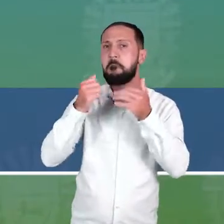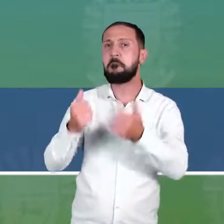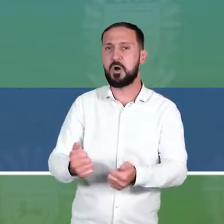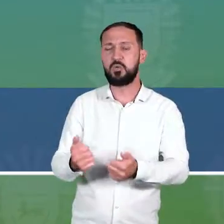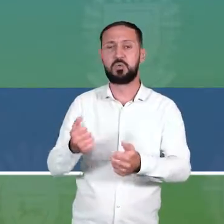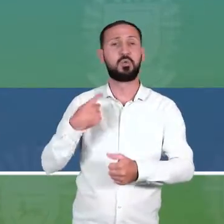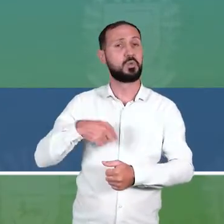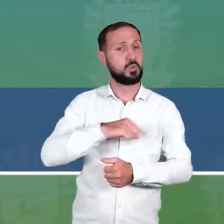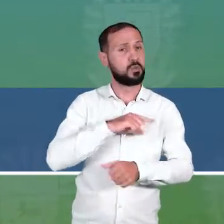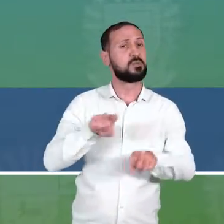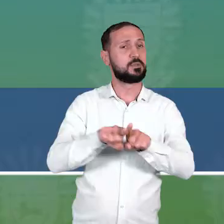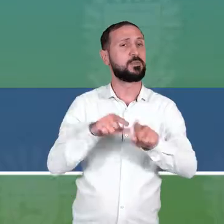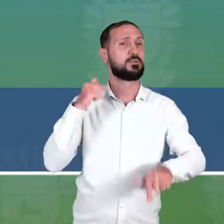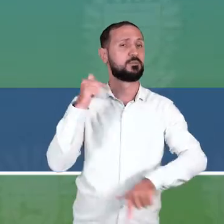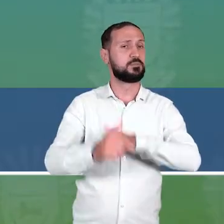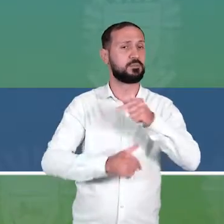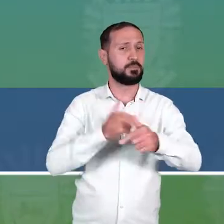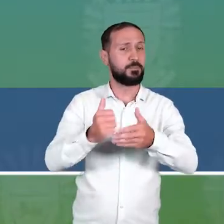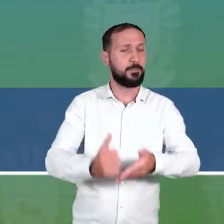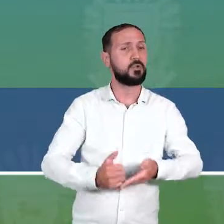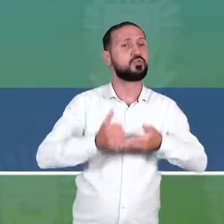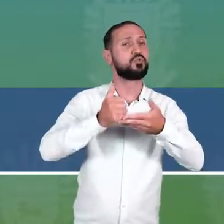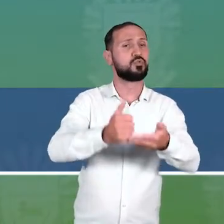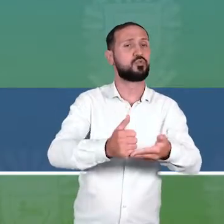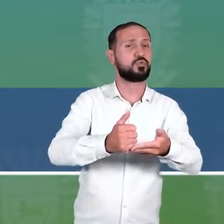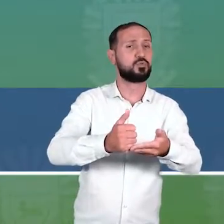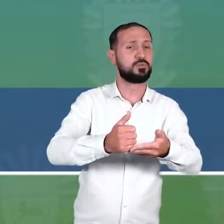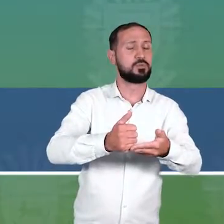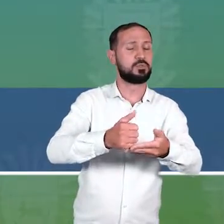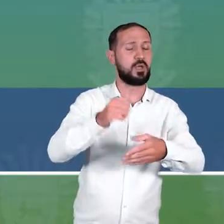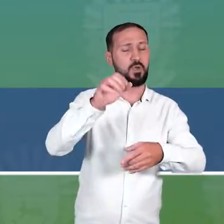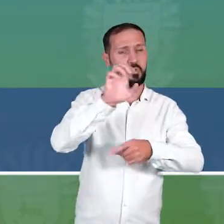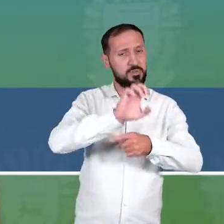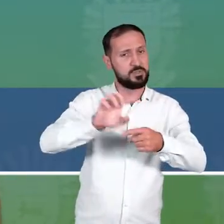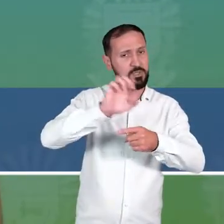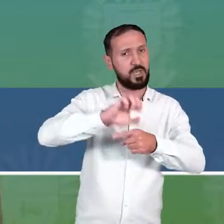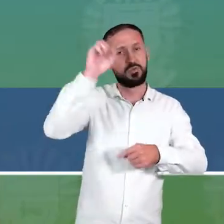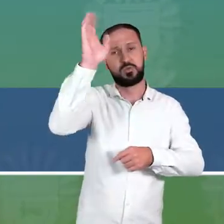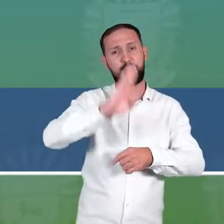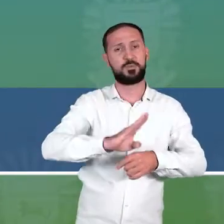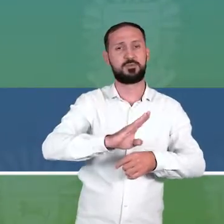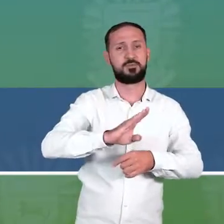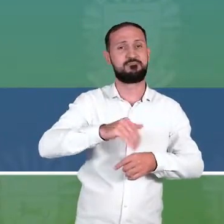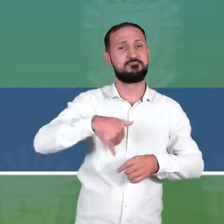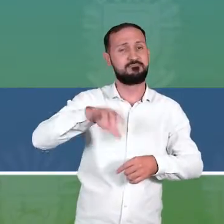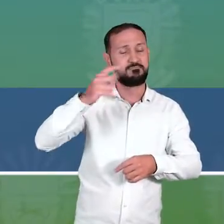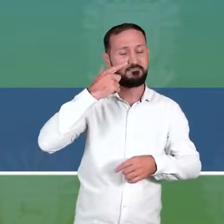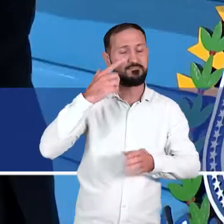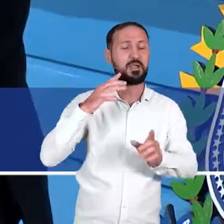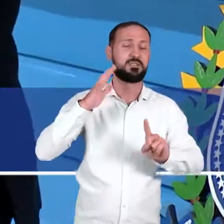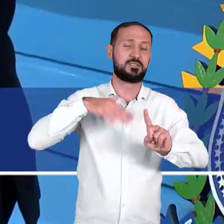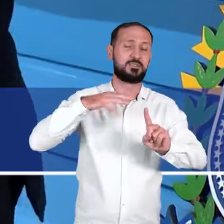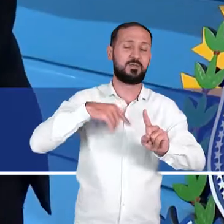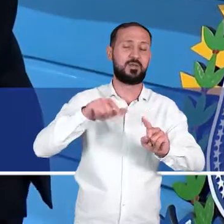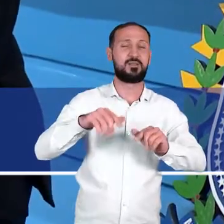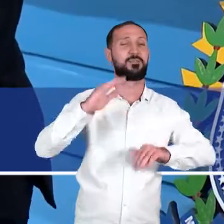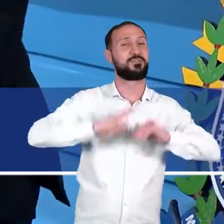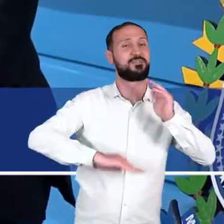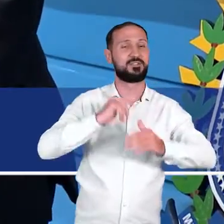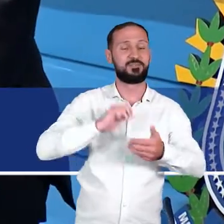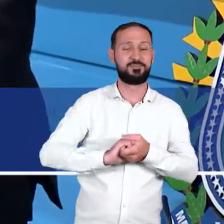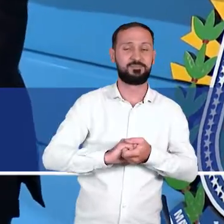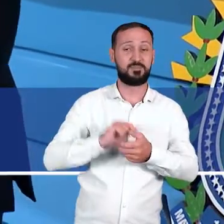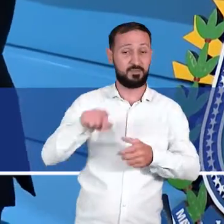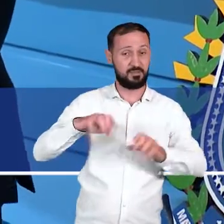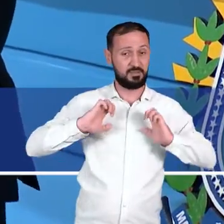nós também estamos trabalhando em prol do desenvolvimento do Estado, do Brasil e principalmente honrando a nossa profissão. Durante o evento,